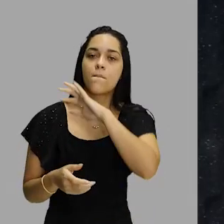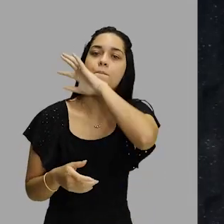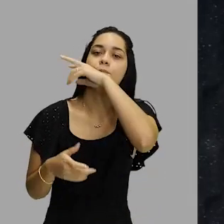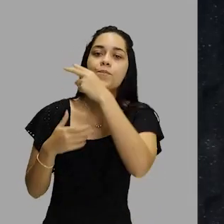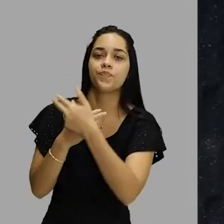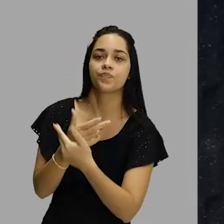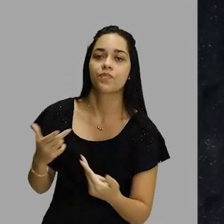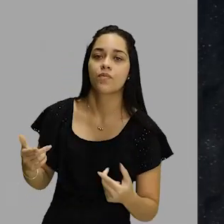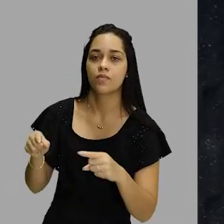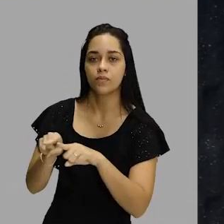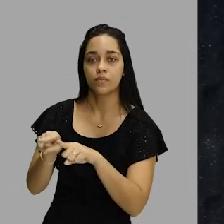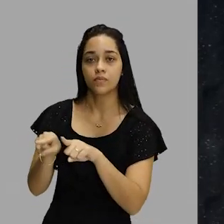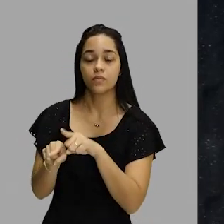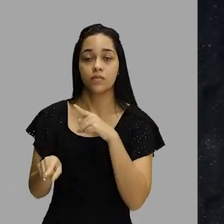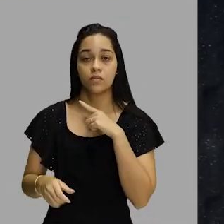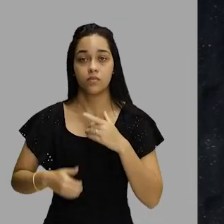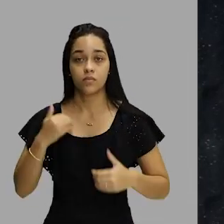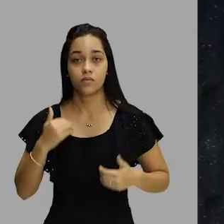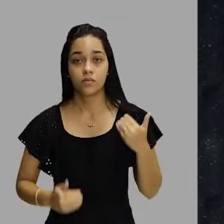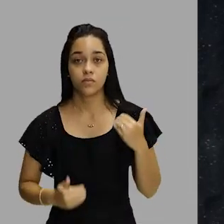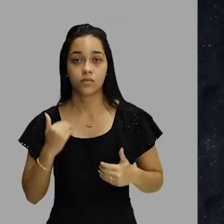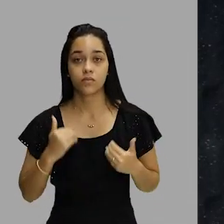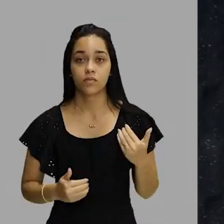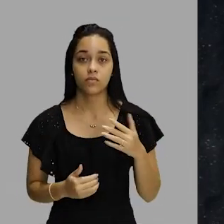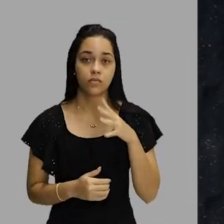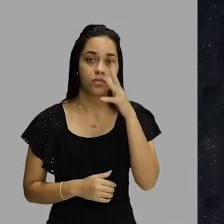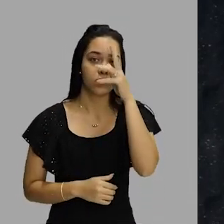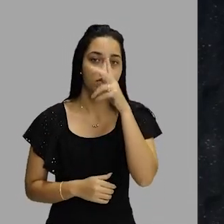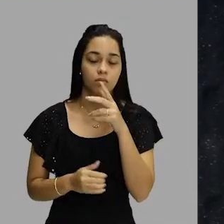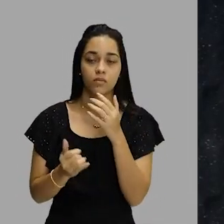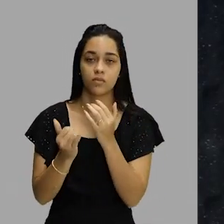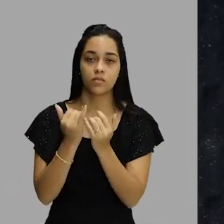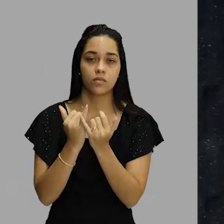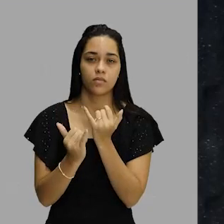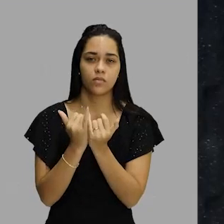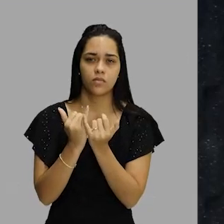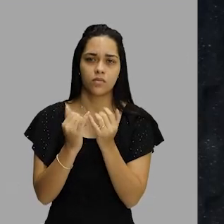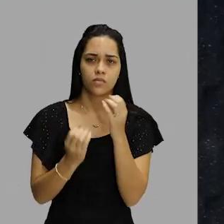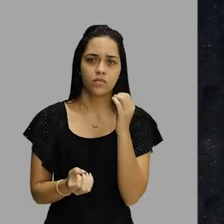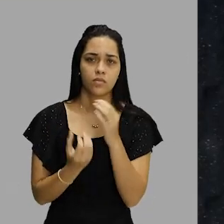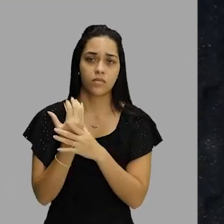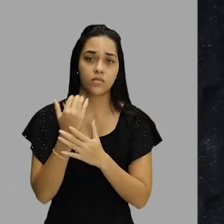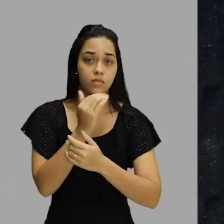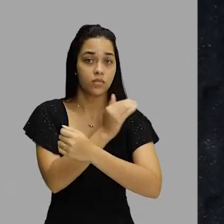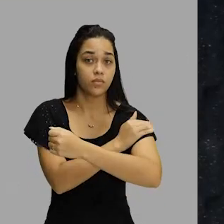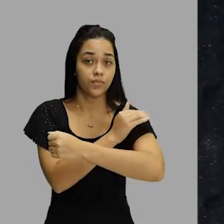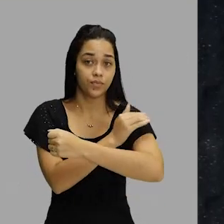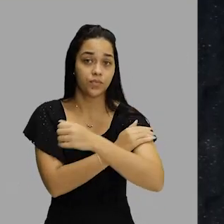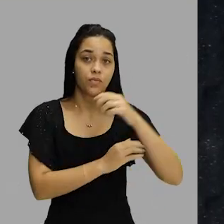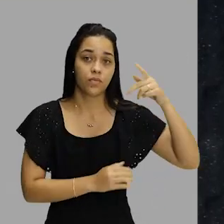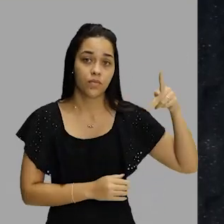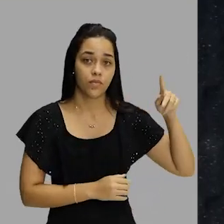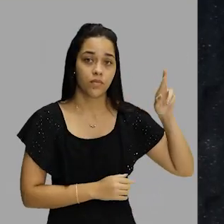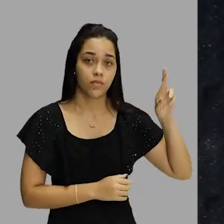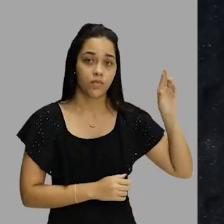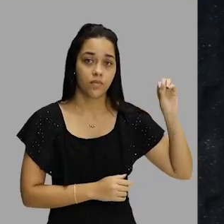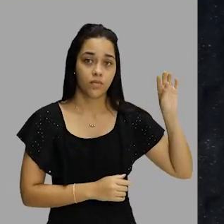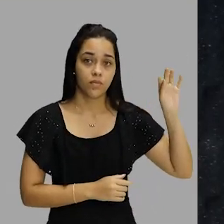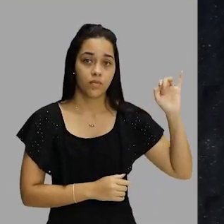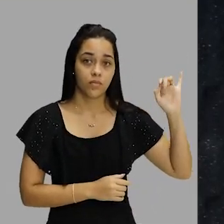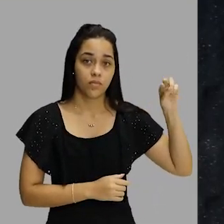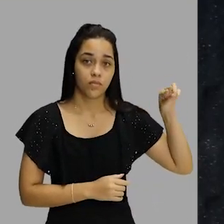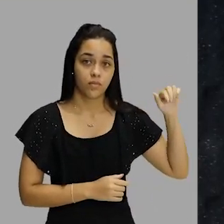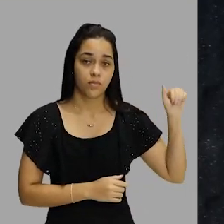animais, eles têm o corpo quase totalmente formado por músculo, por proteína muscular. E é esse